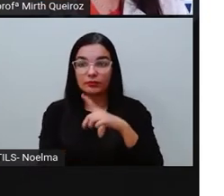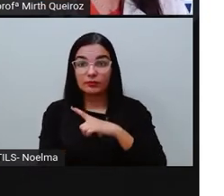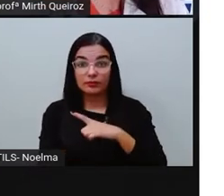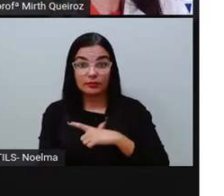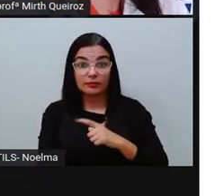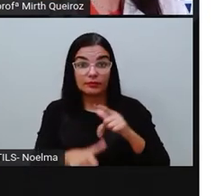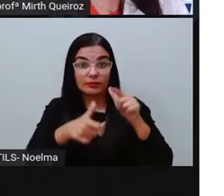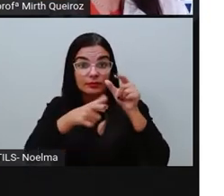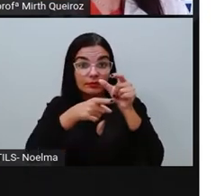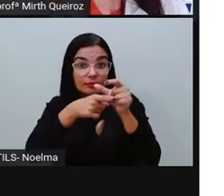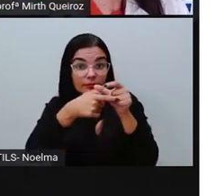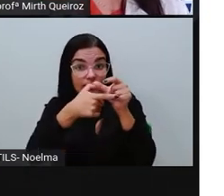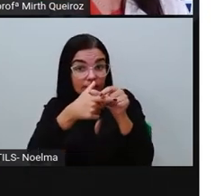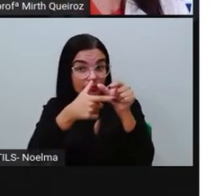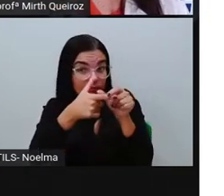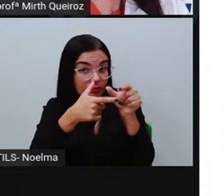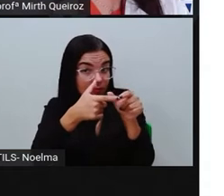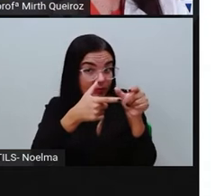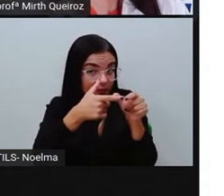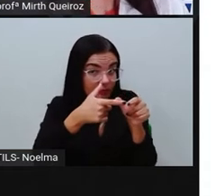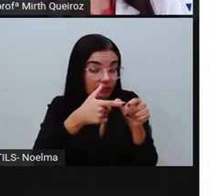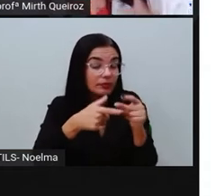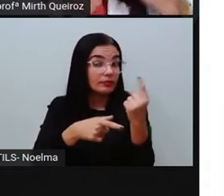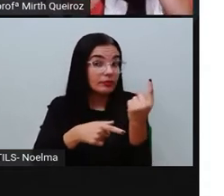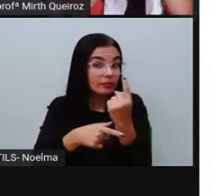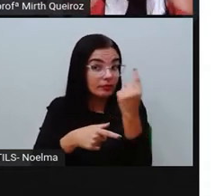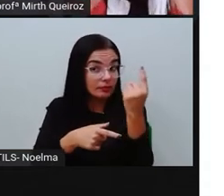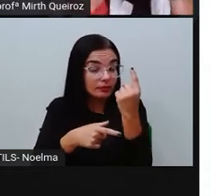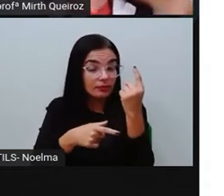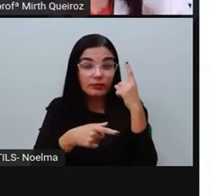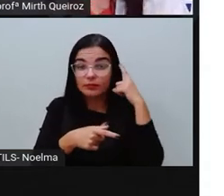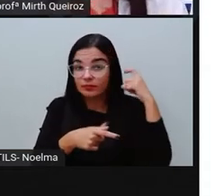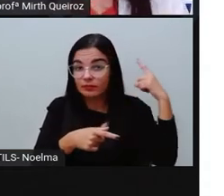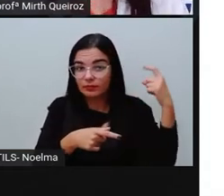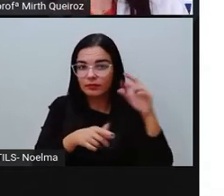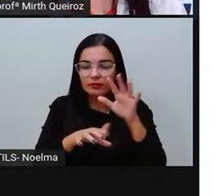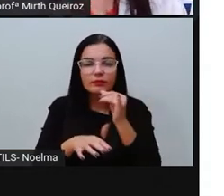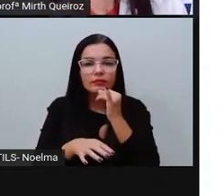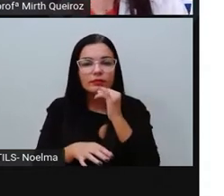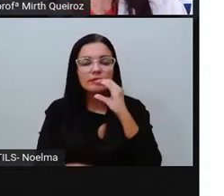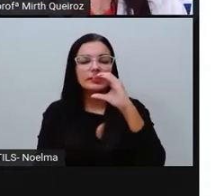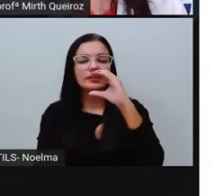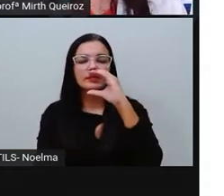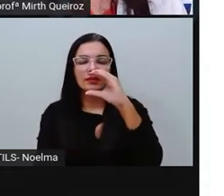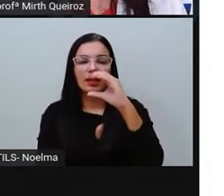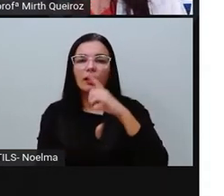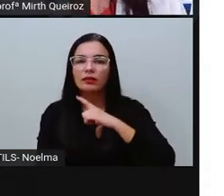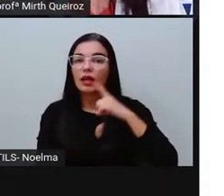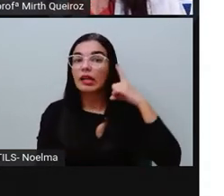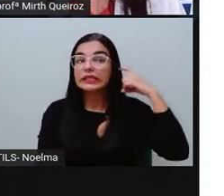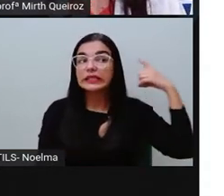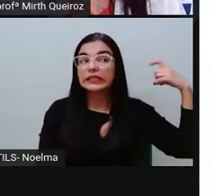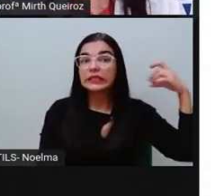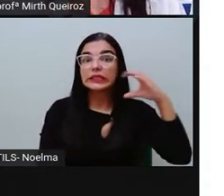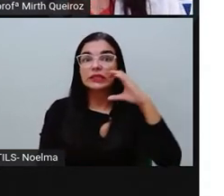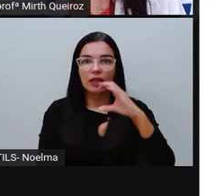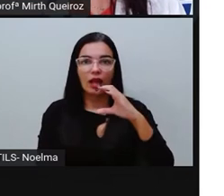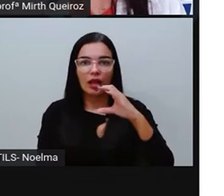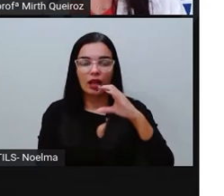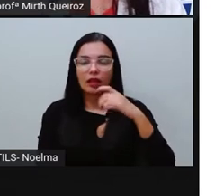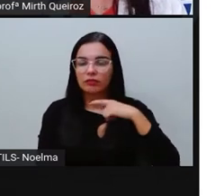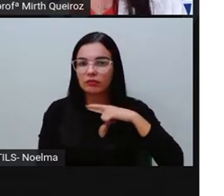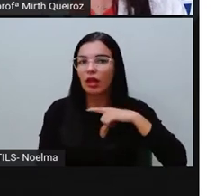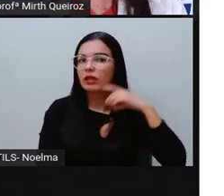que é um único som, mas vai ser modificado. Por exemplo, o C, a letra C, tem o som de C,